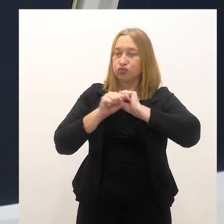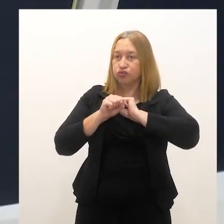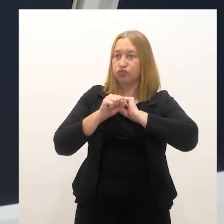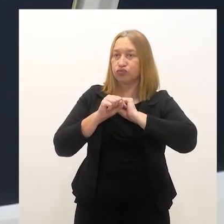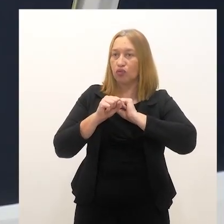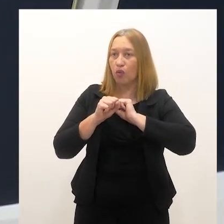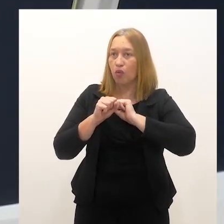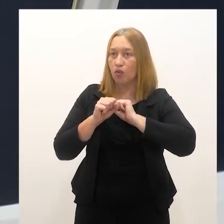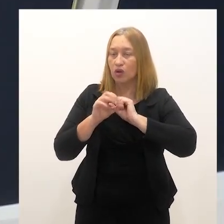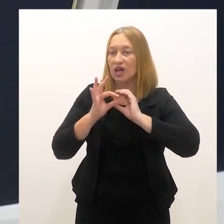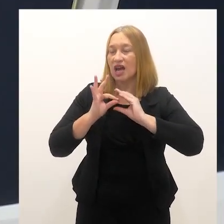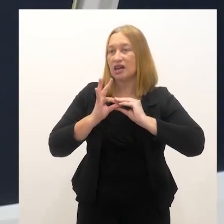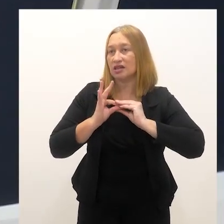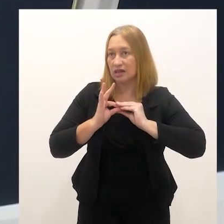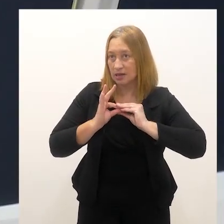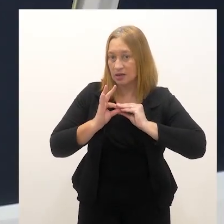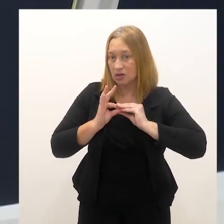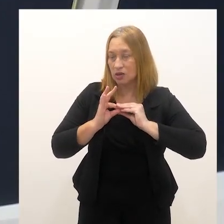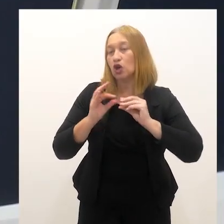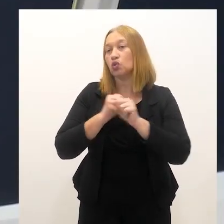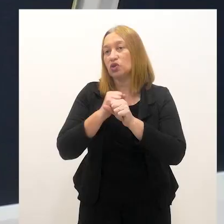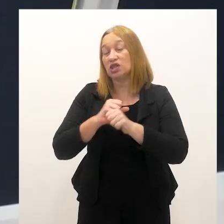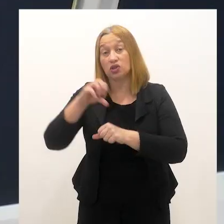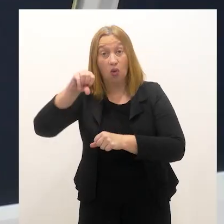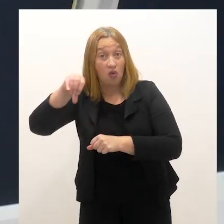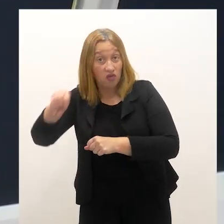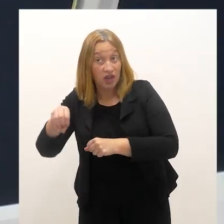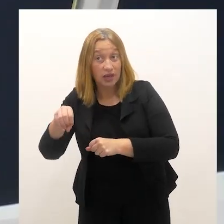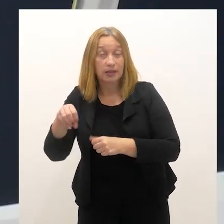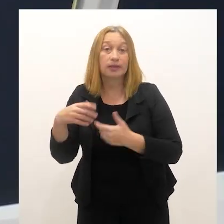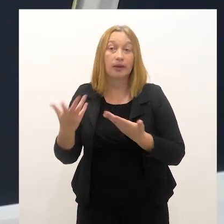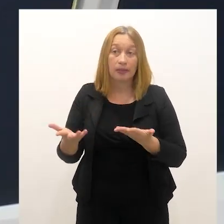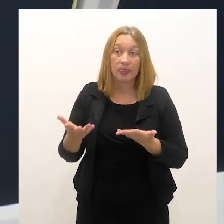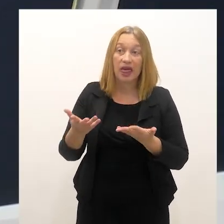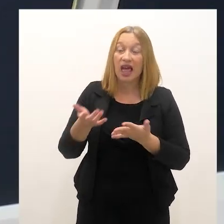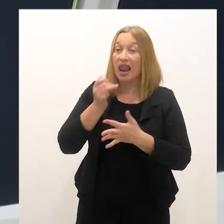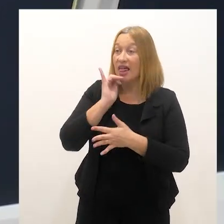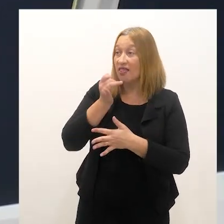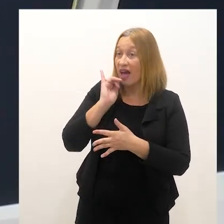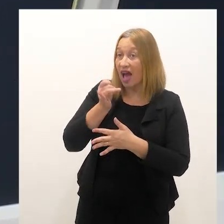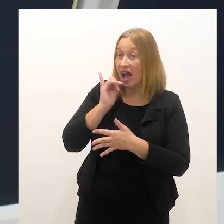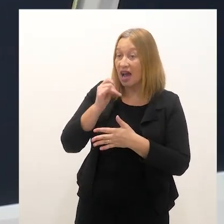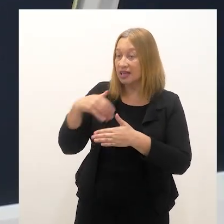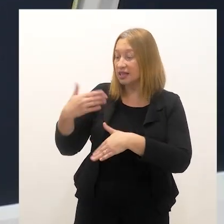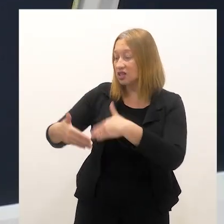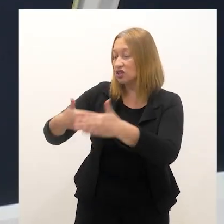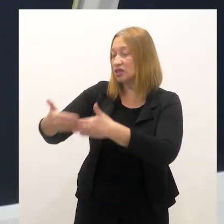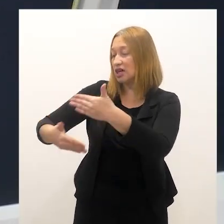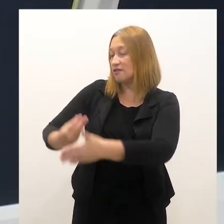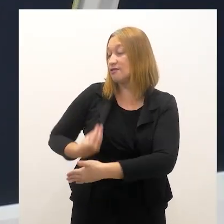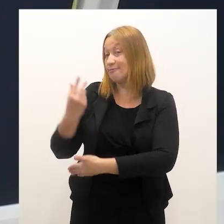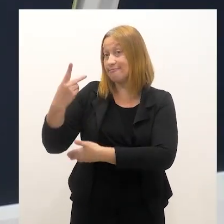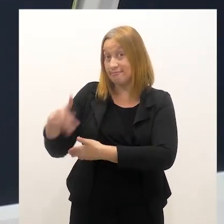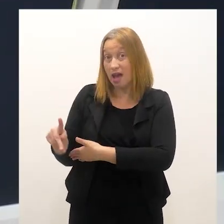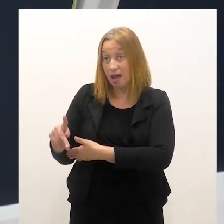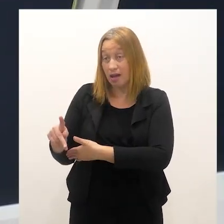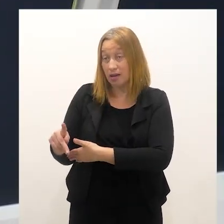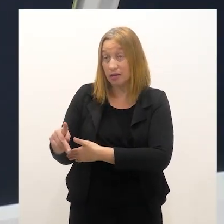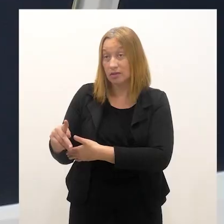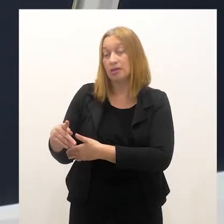contraiu HIV nos anos 90. E aí ela conta a trajetória